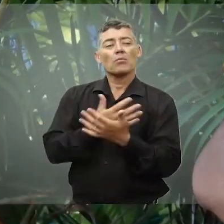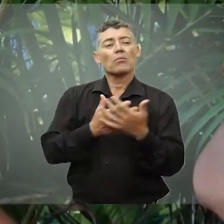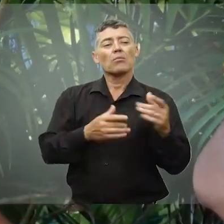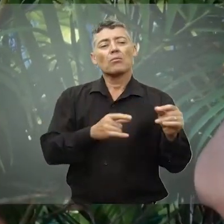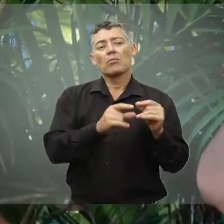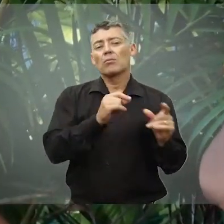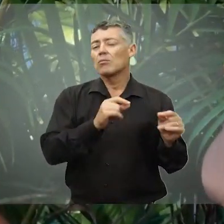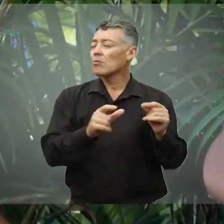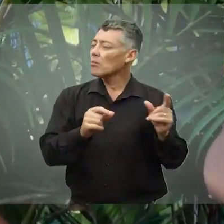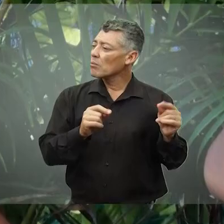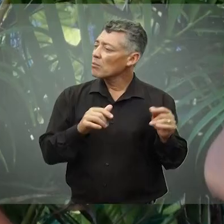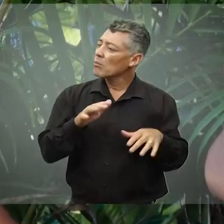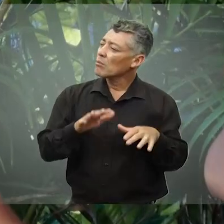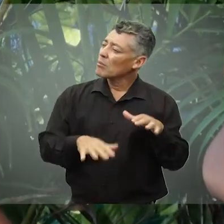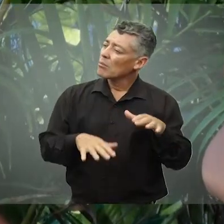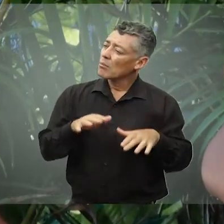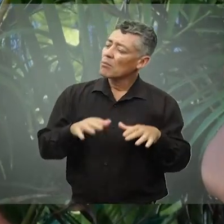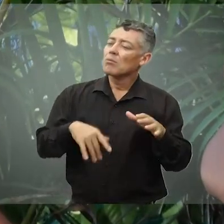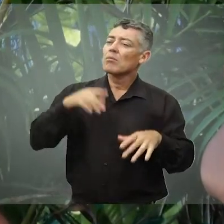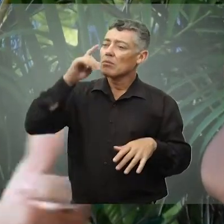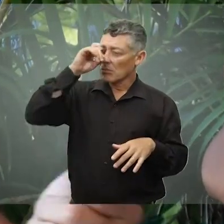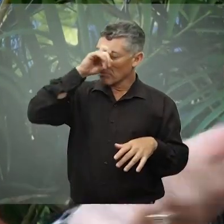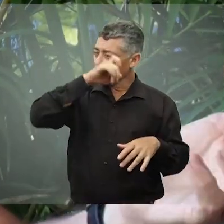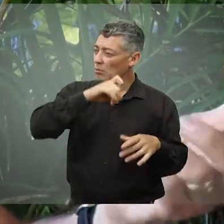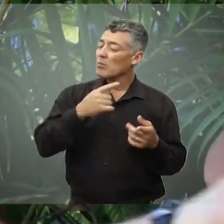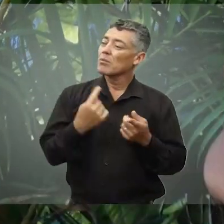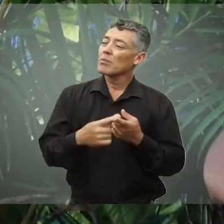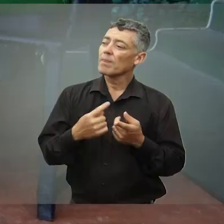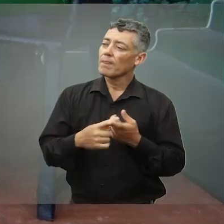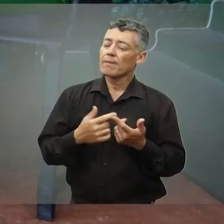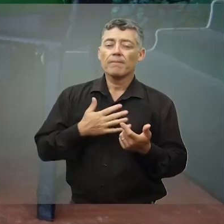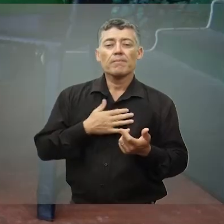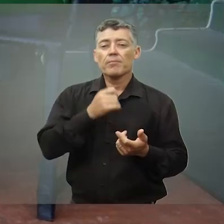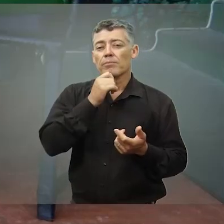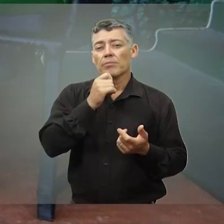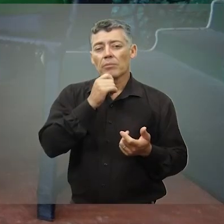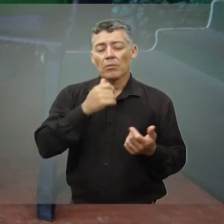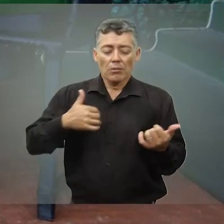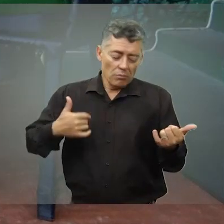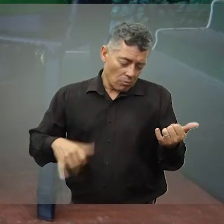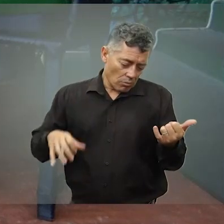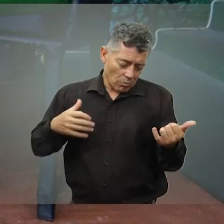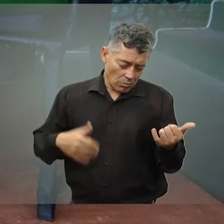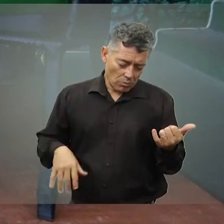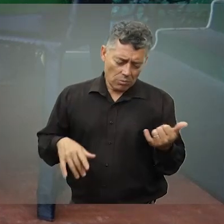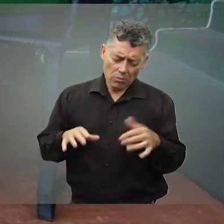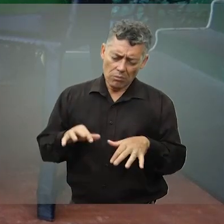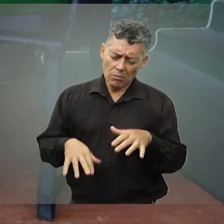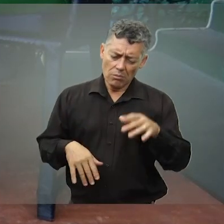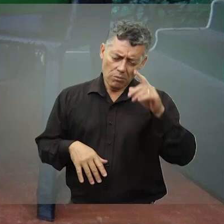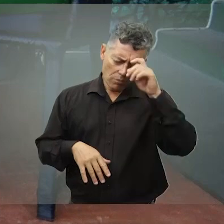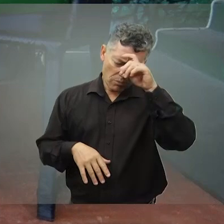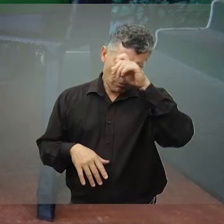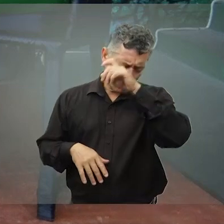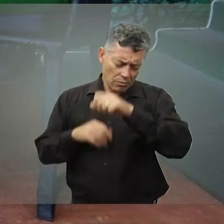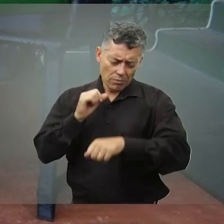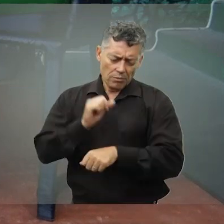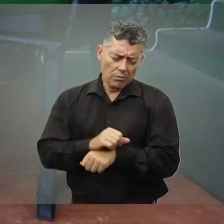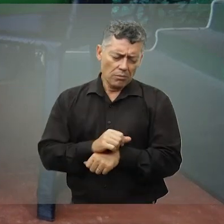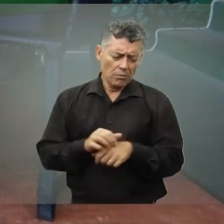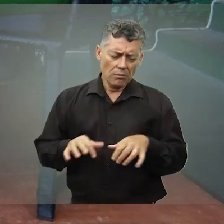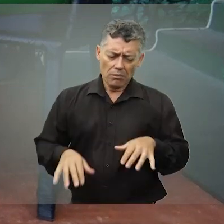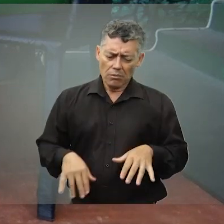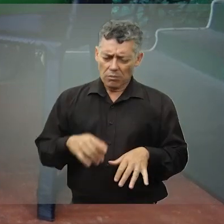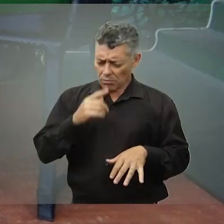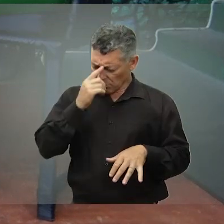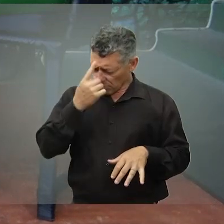lá. Mas eu sempre tive essa dificuldade, porque por eu não tocar instrumento, sim, isso me dificulta de parar para criar,